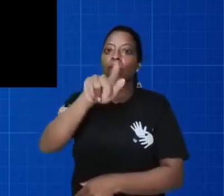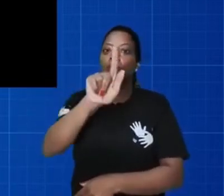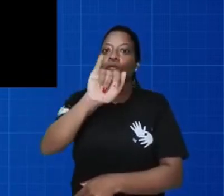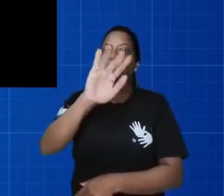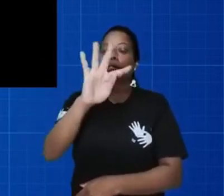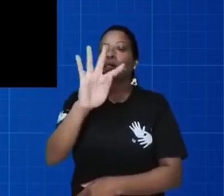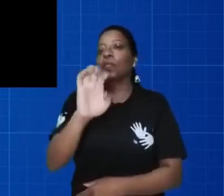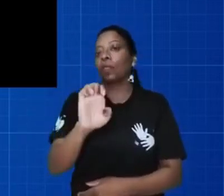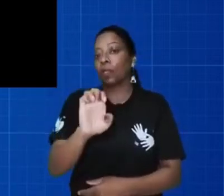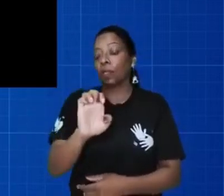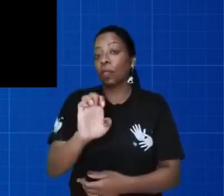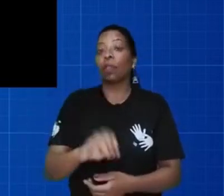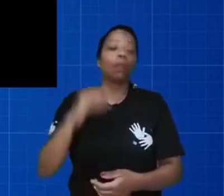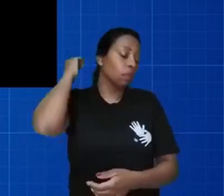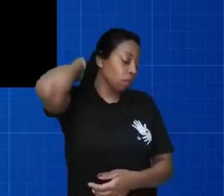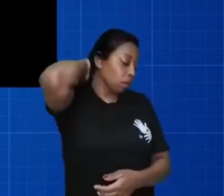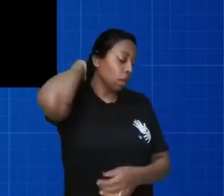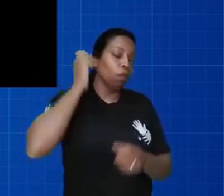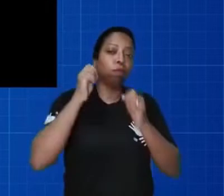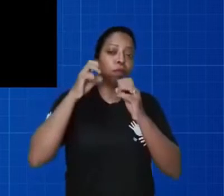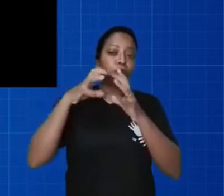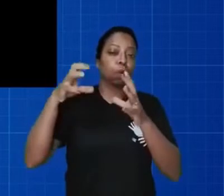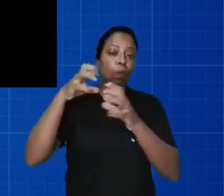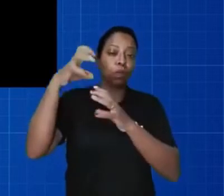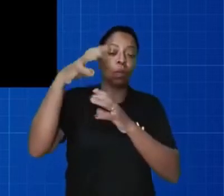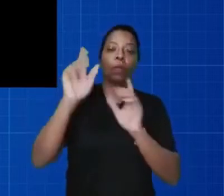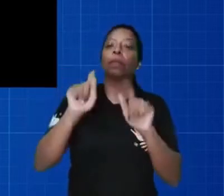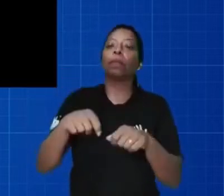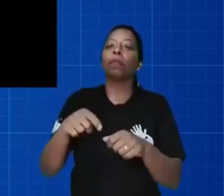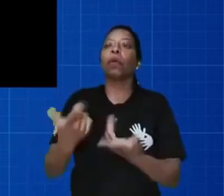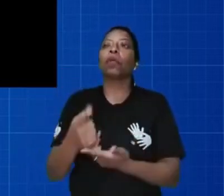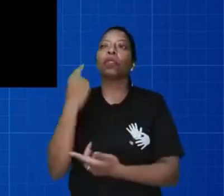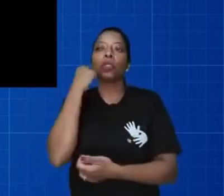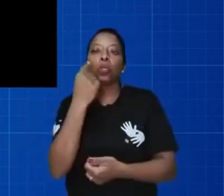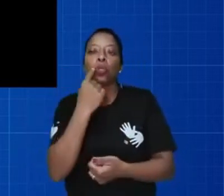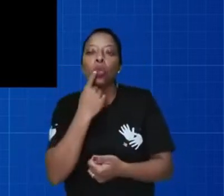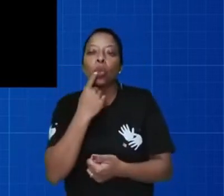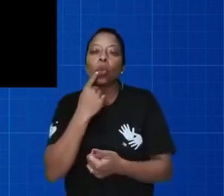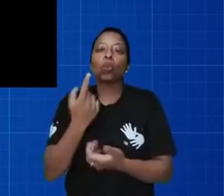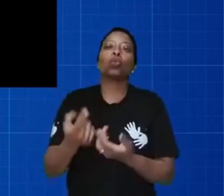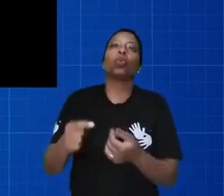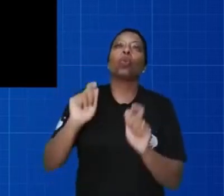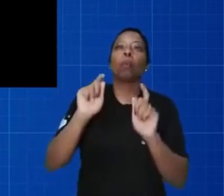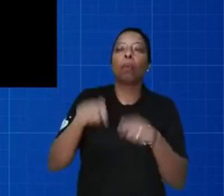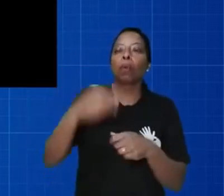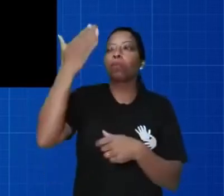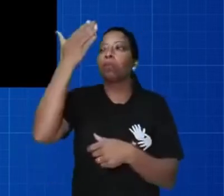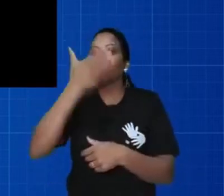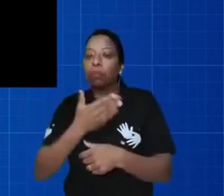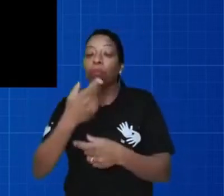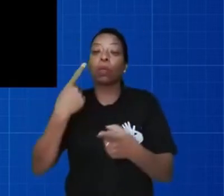dificuldades de aprendizagem e até mesmo óbito. É uma doença extremamente grave. As crianças tomam os menores de 1 ano de idade.